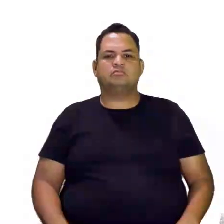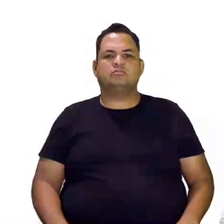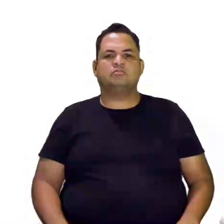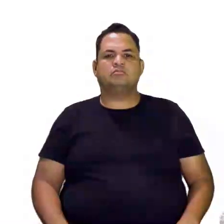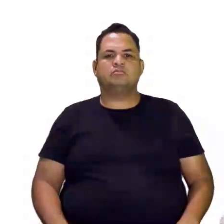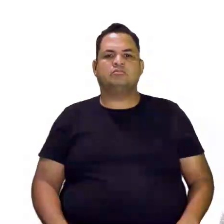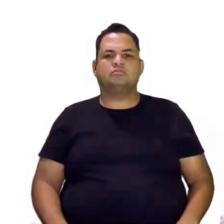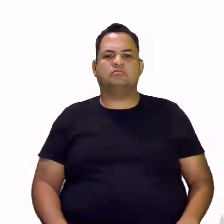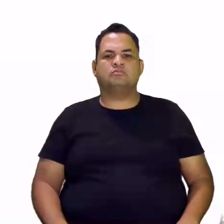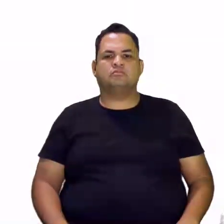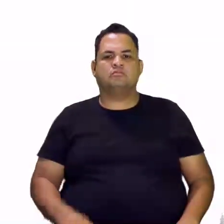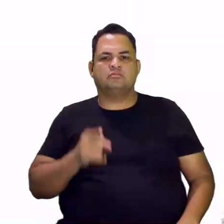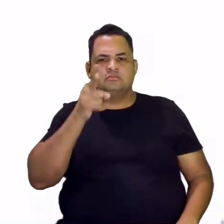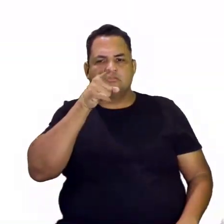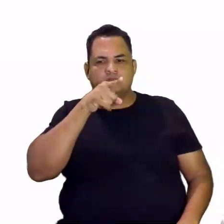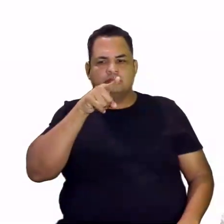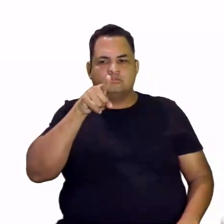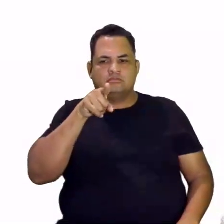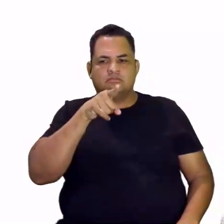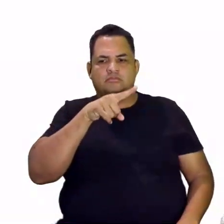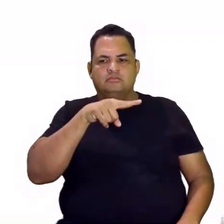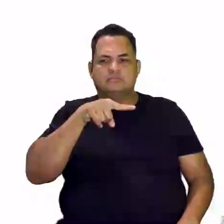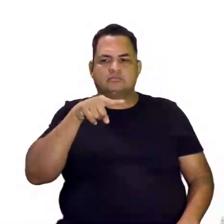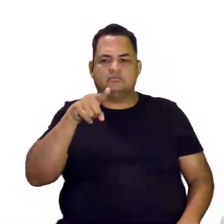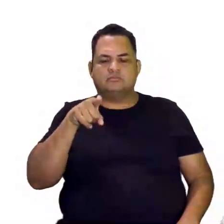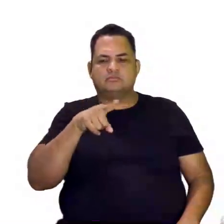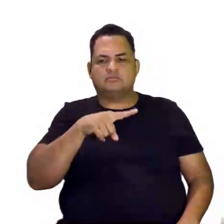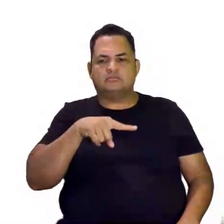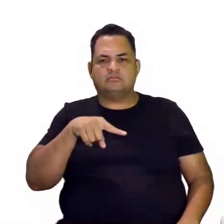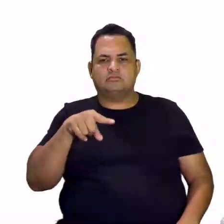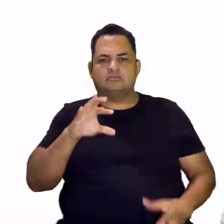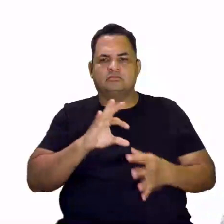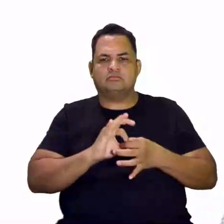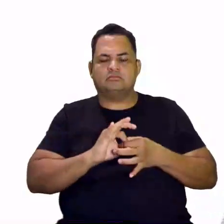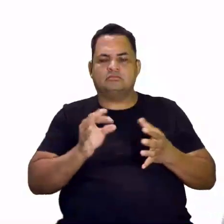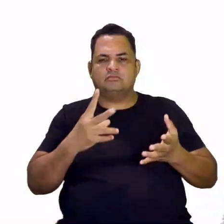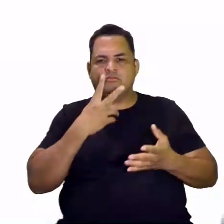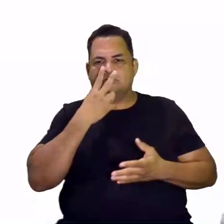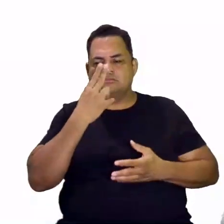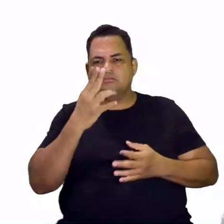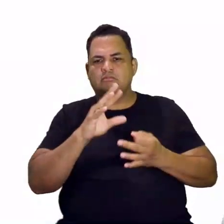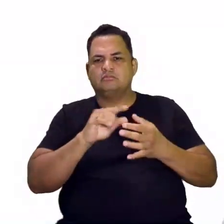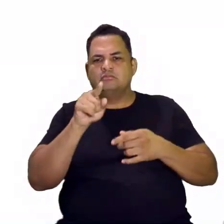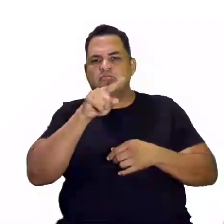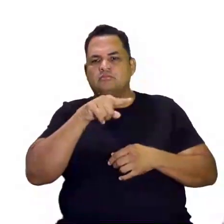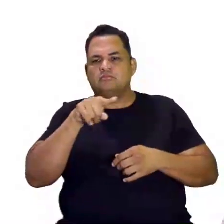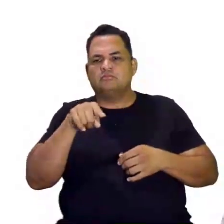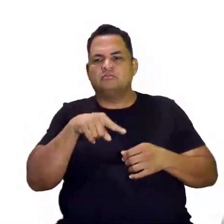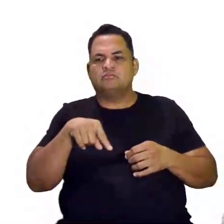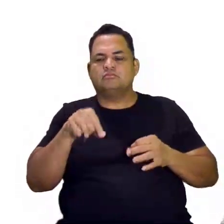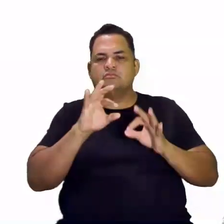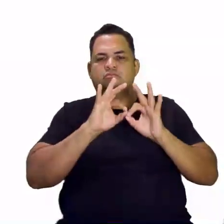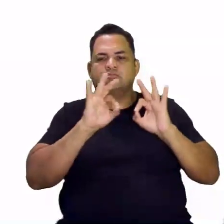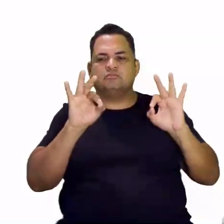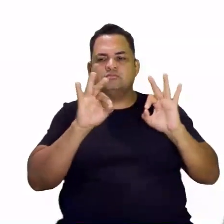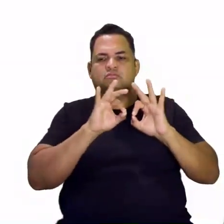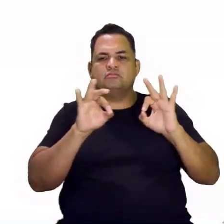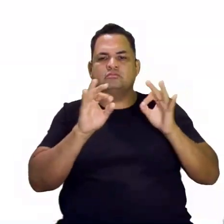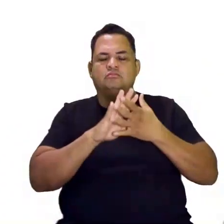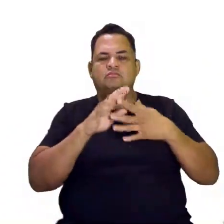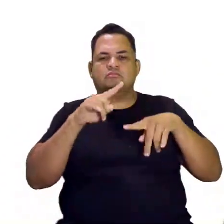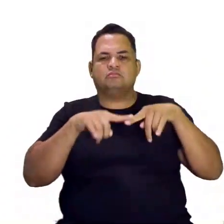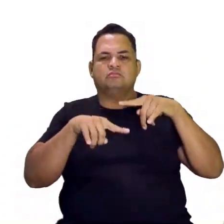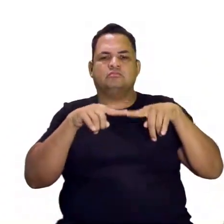Parece esses cordões, né? Um cordãozinho aqui solto, tá? Esse cordãozinho é o